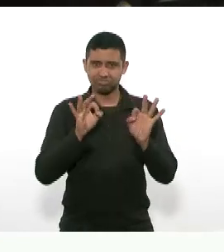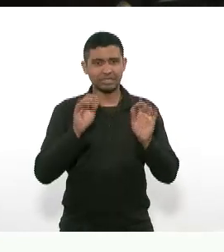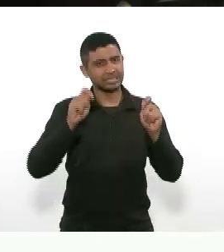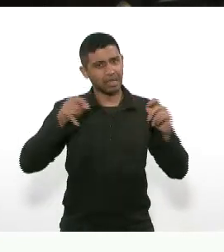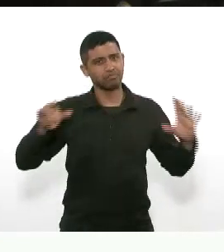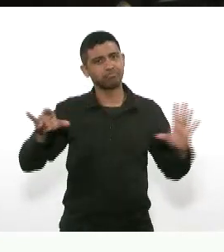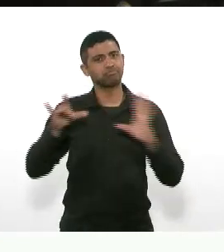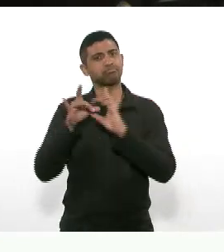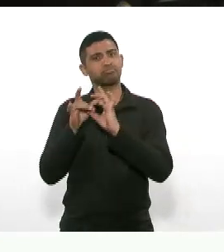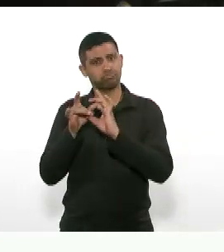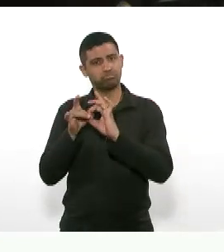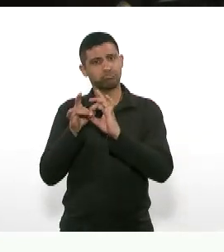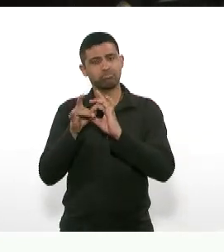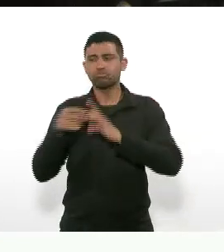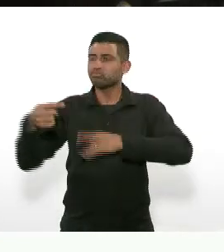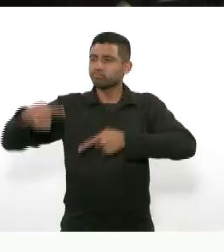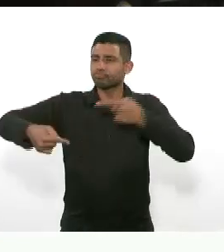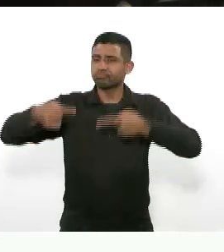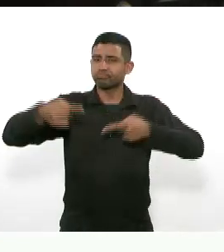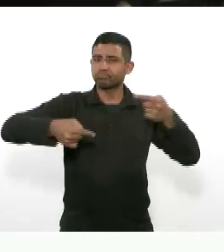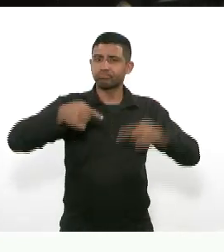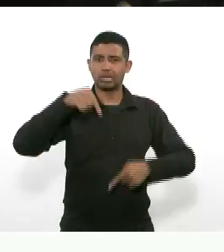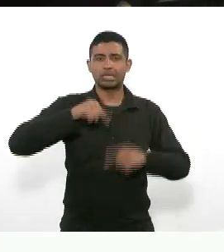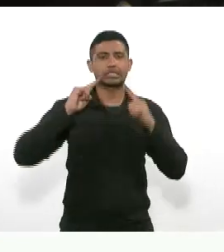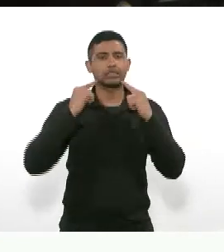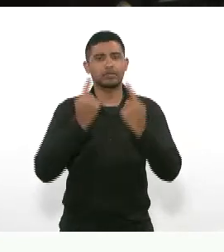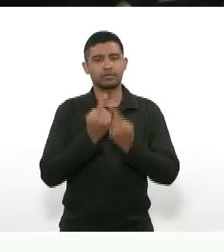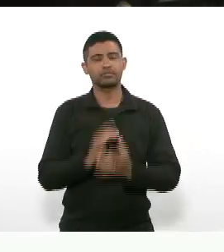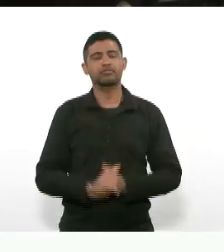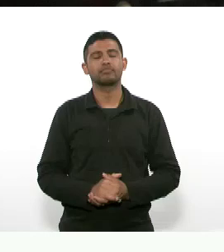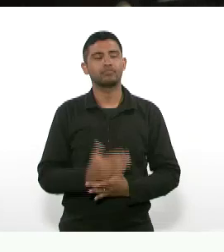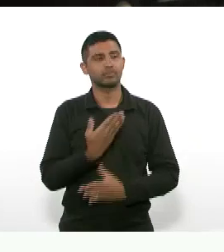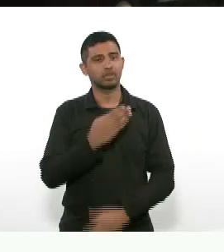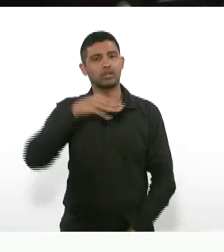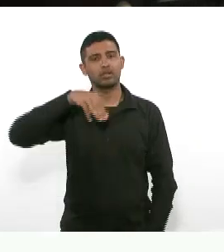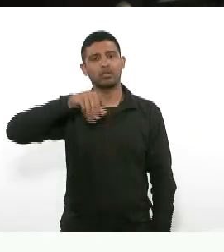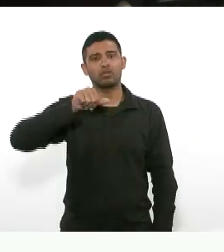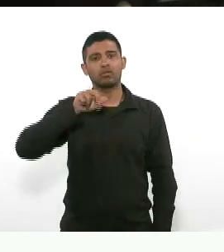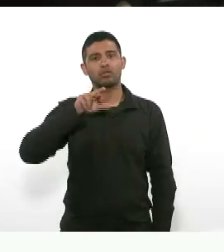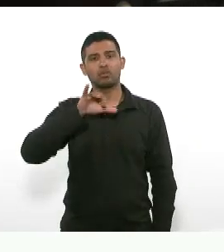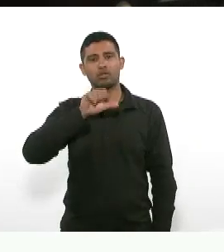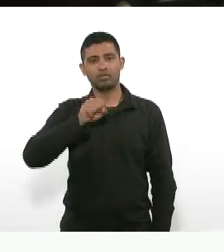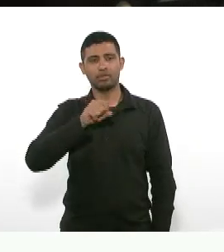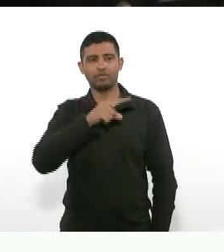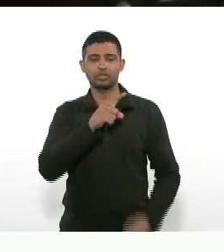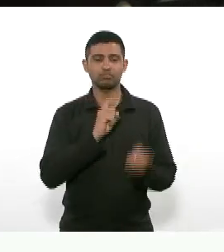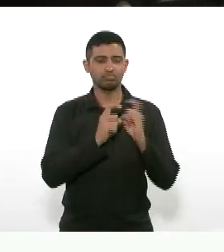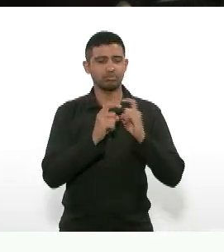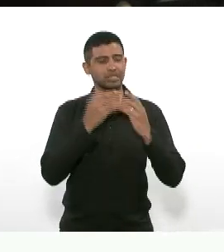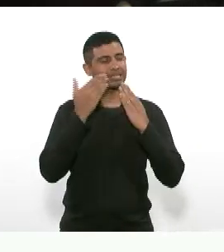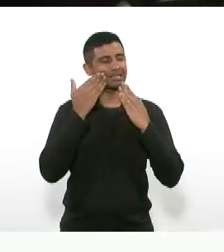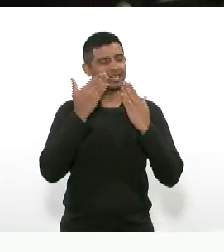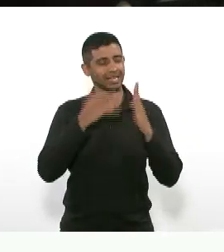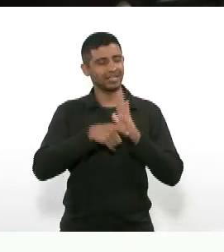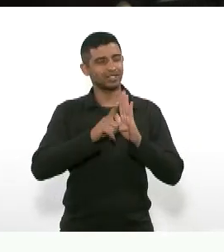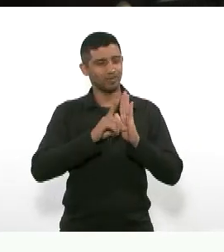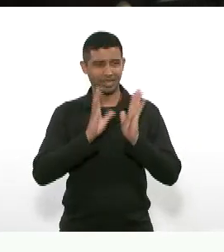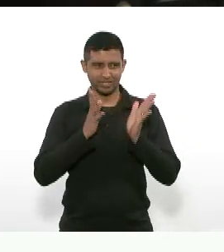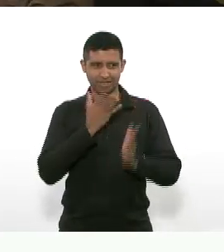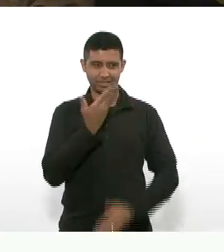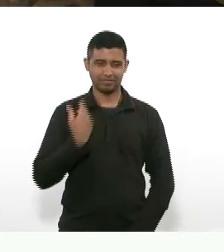aí aos debates promovidos nessa audiência. Doutor Marcos, para as suas considerações e agradecendo desde já a sua